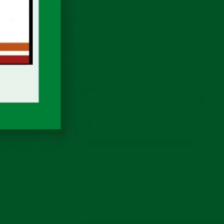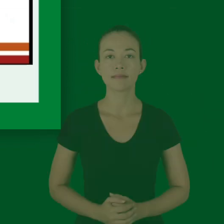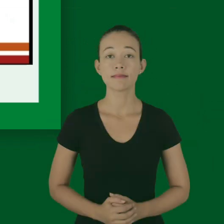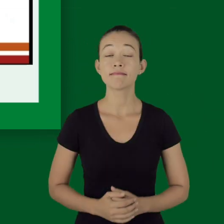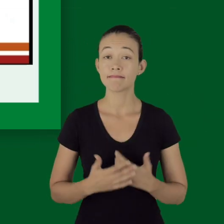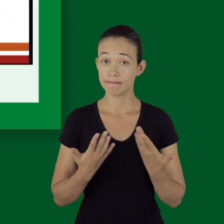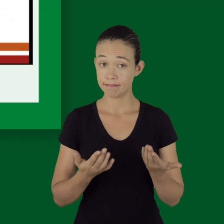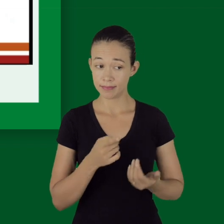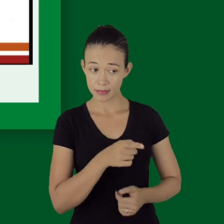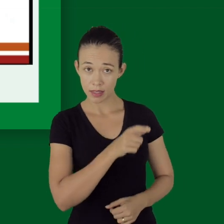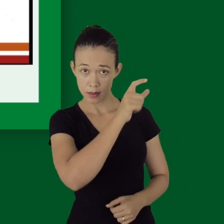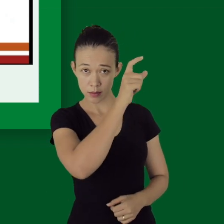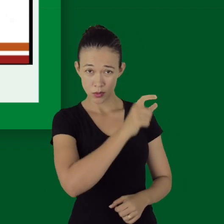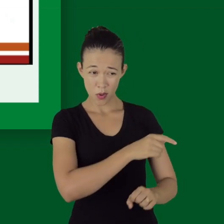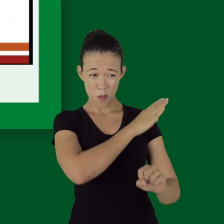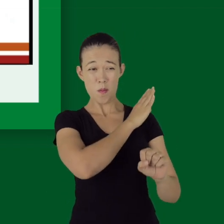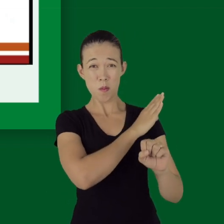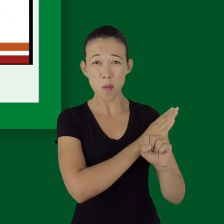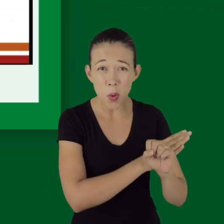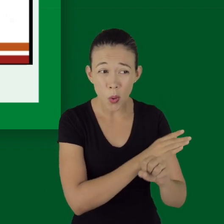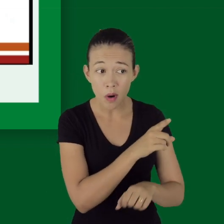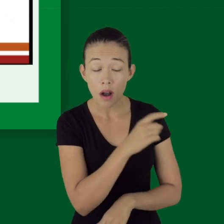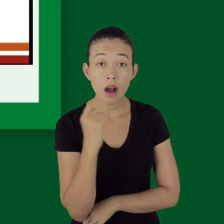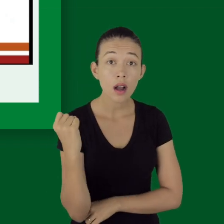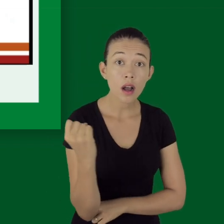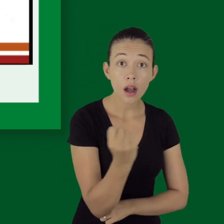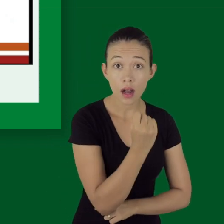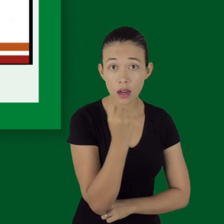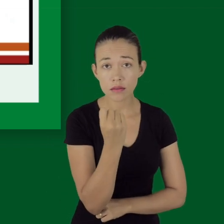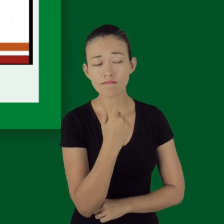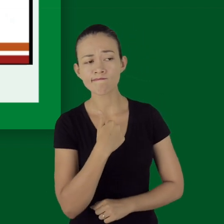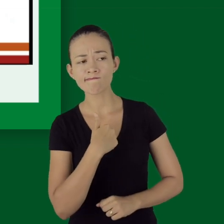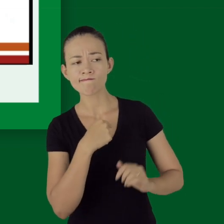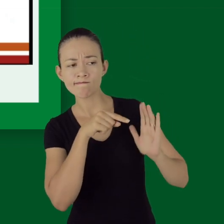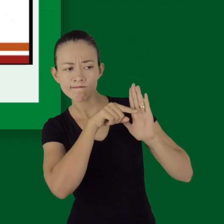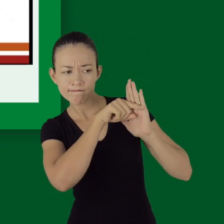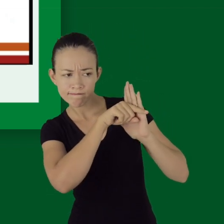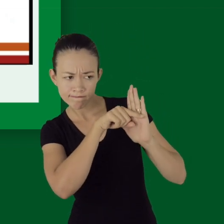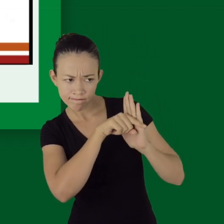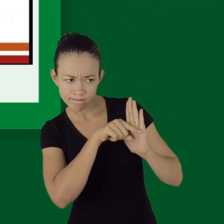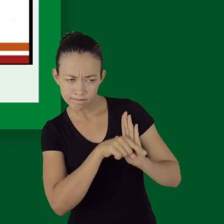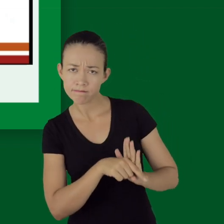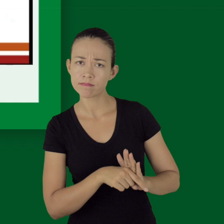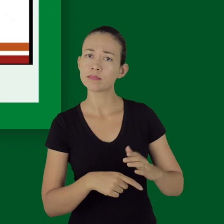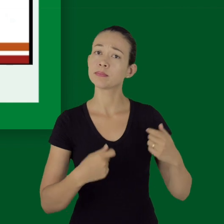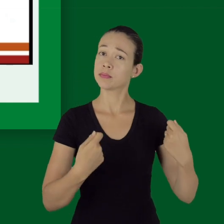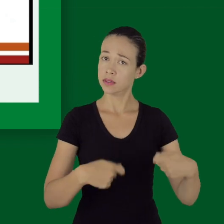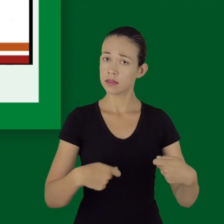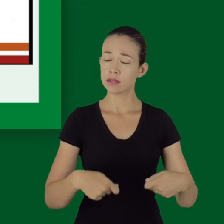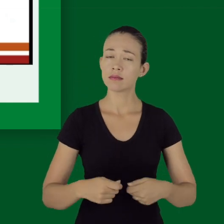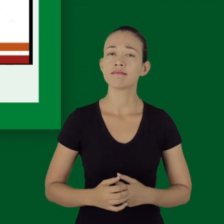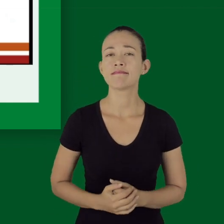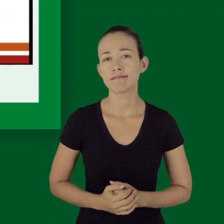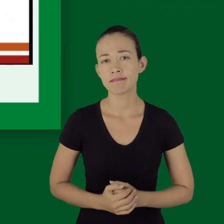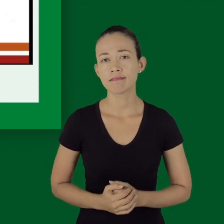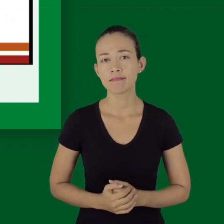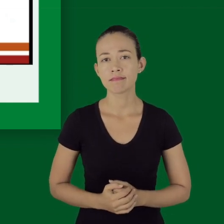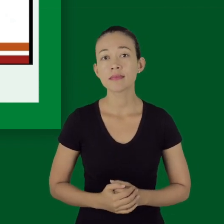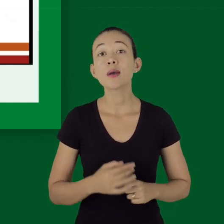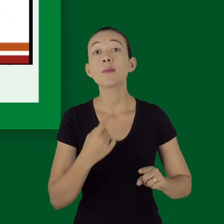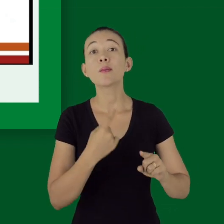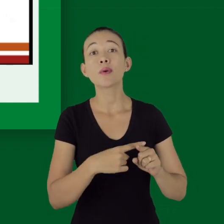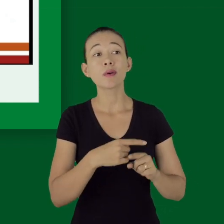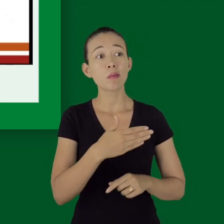altas, eu preciso ter essa investigação, essa inferência, que eu posso estar lidando com uma situação de choque medular a qualquer